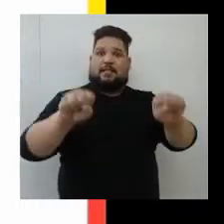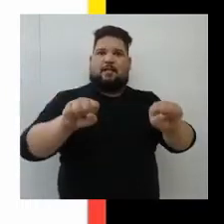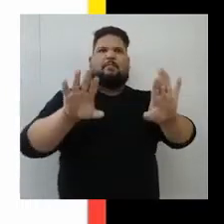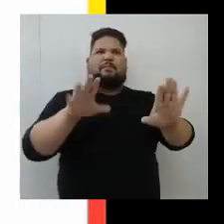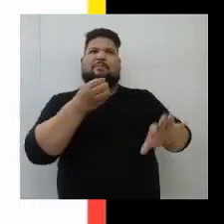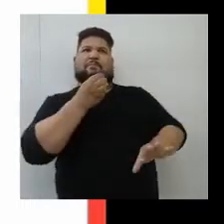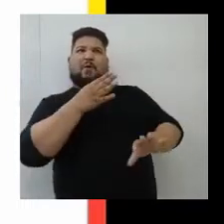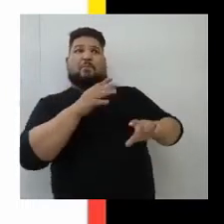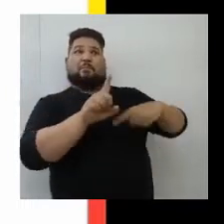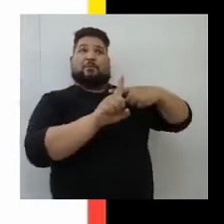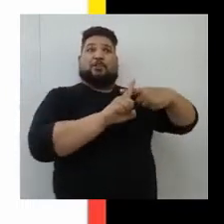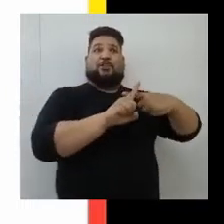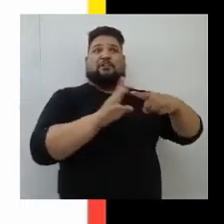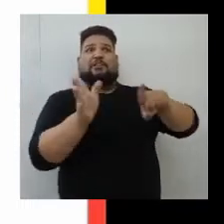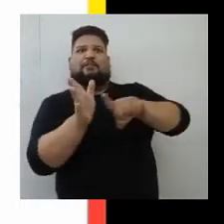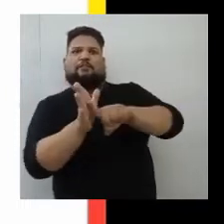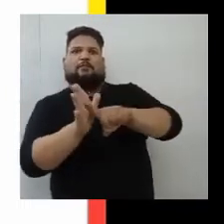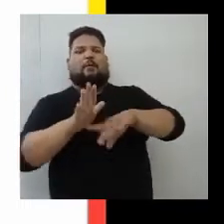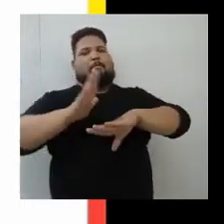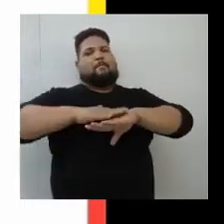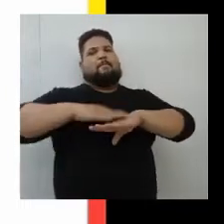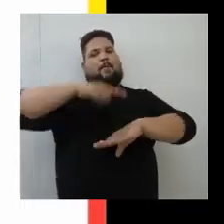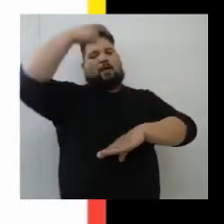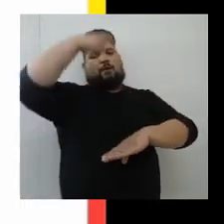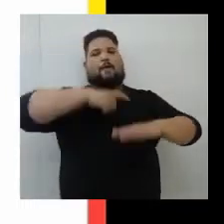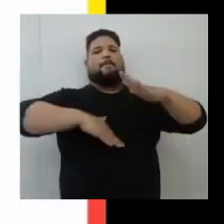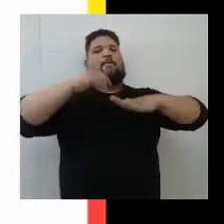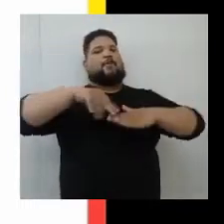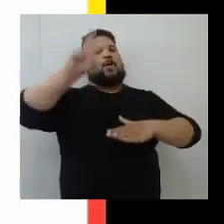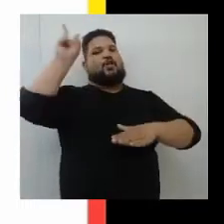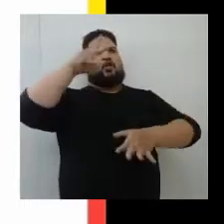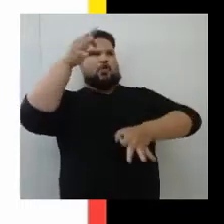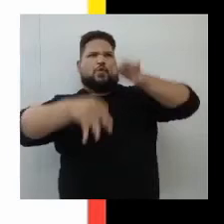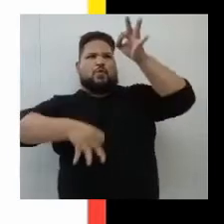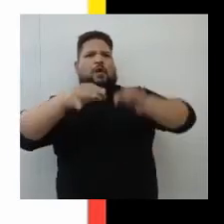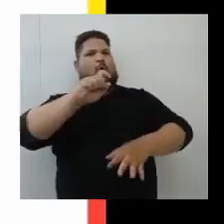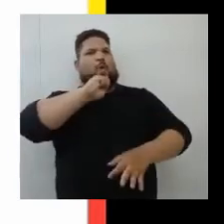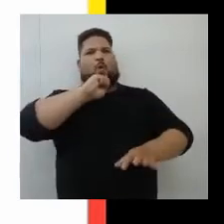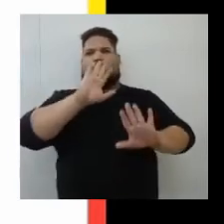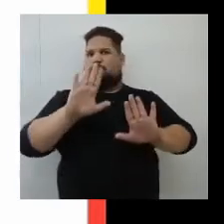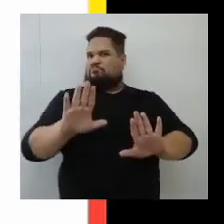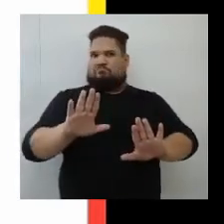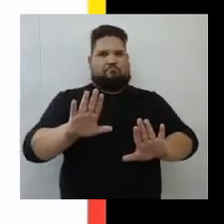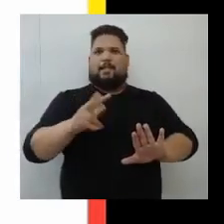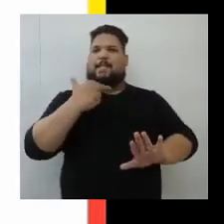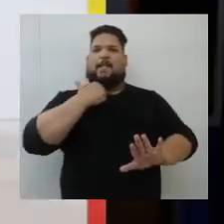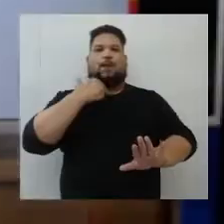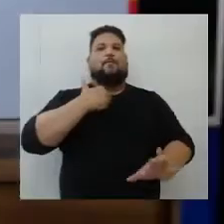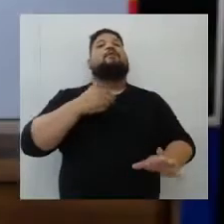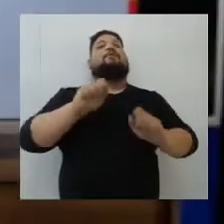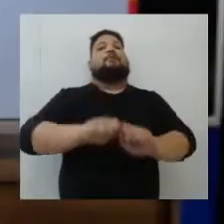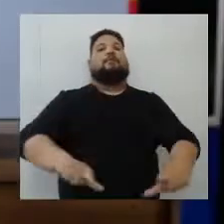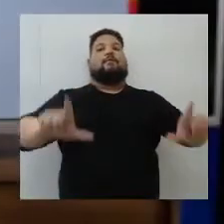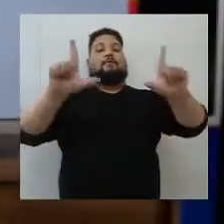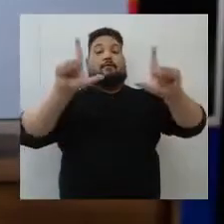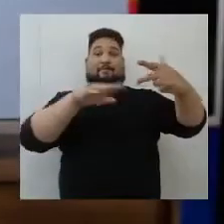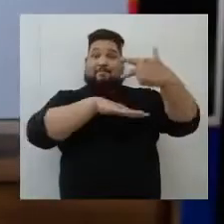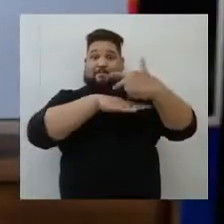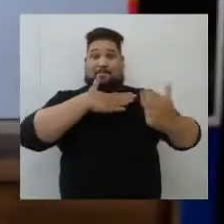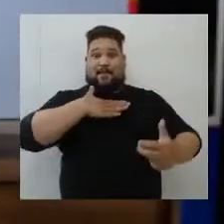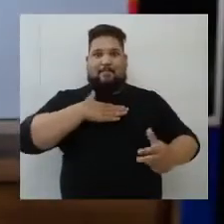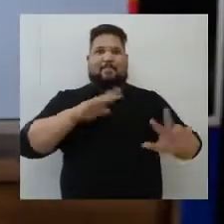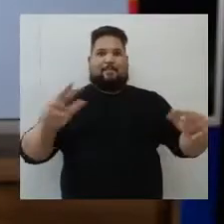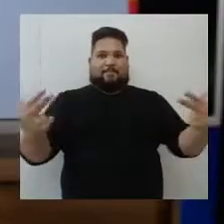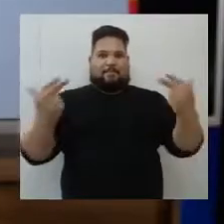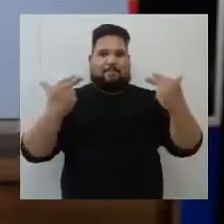porque não cabe ao historiador esse tipo de julgamento. Tranquilo? Volta para mim, por favor. Voltou?